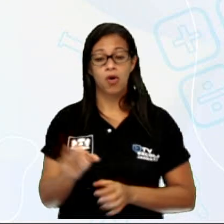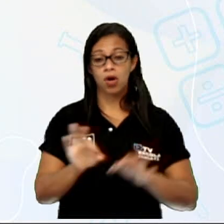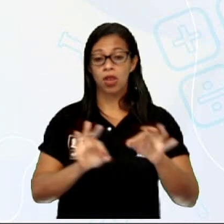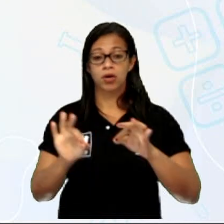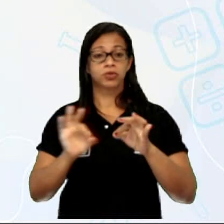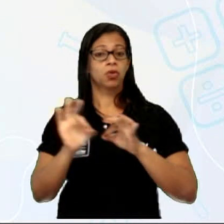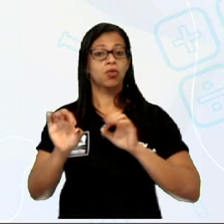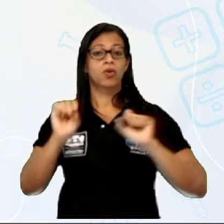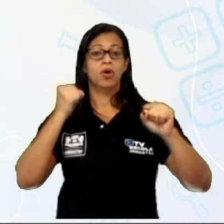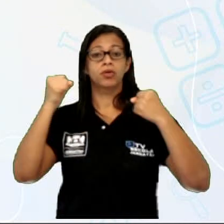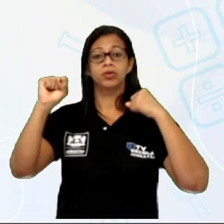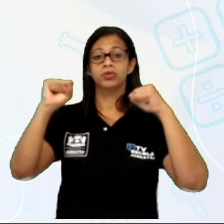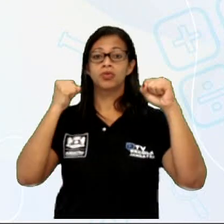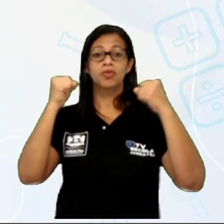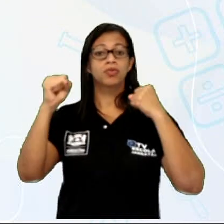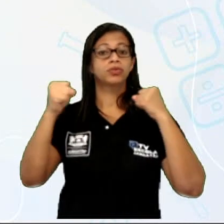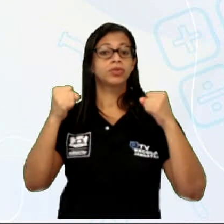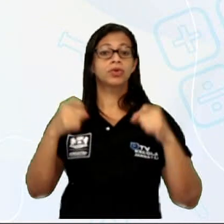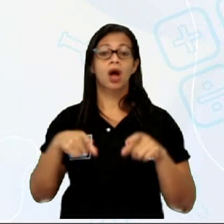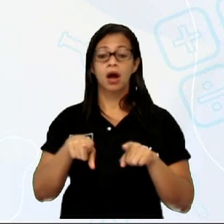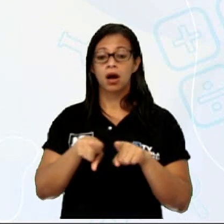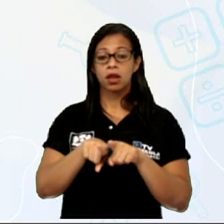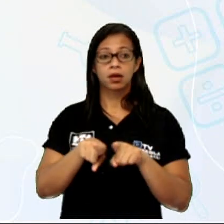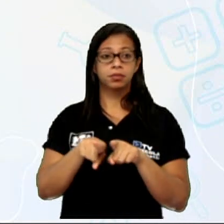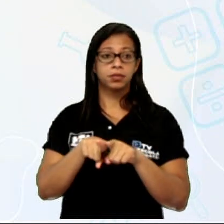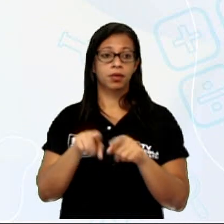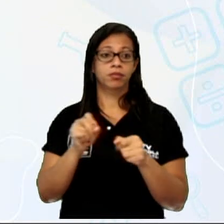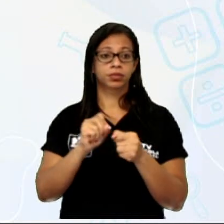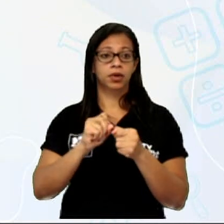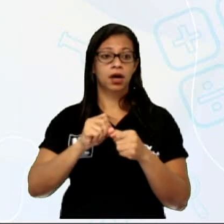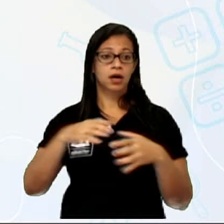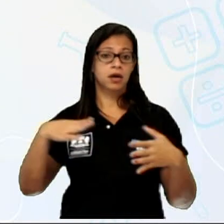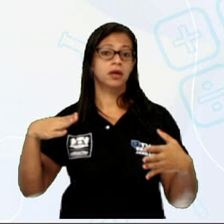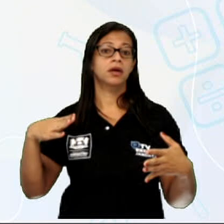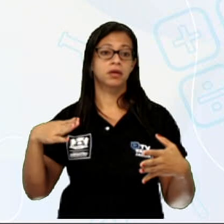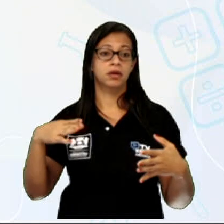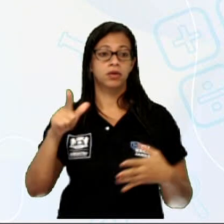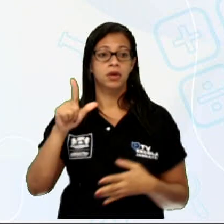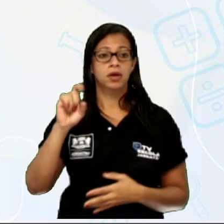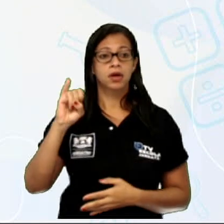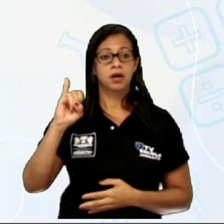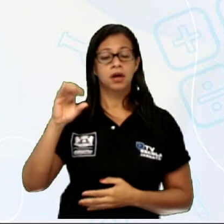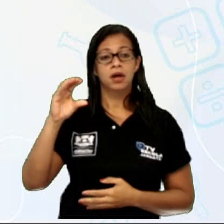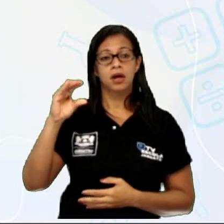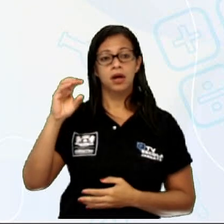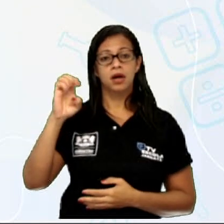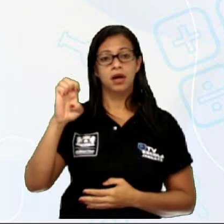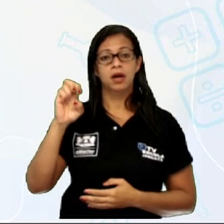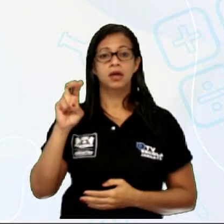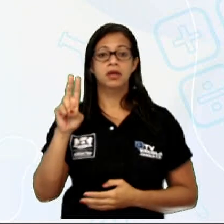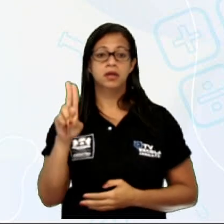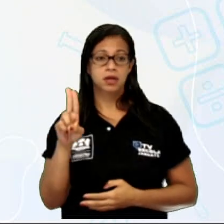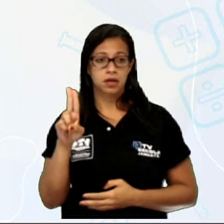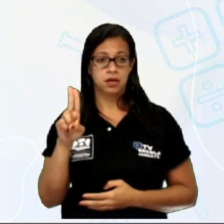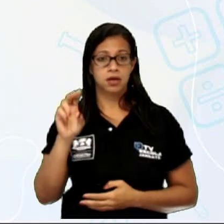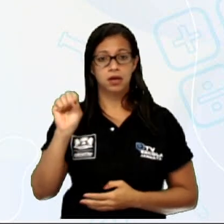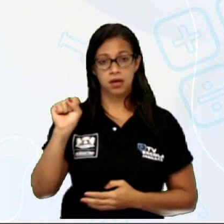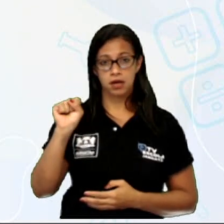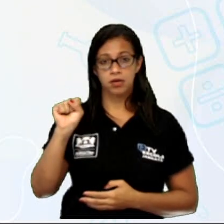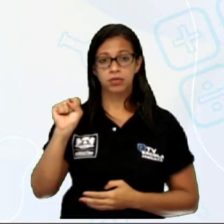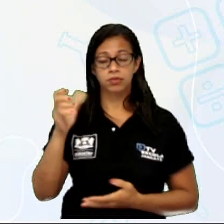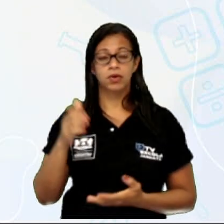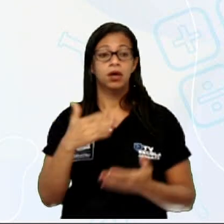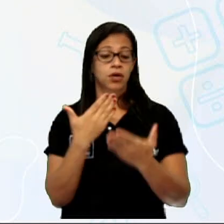de liceus é quando ele também reformula a questão da educação, tá certo? A educação vai ser